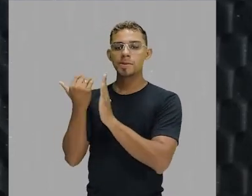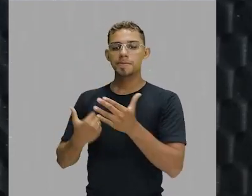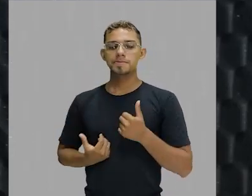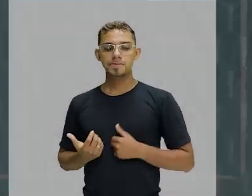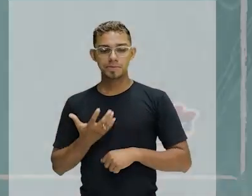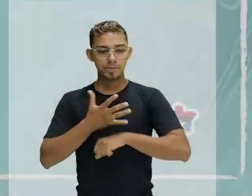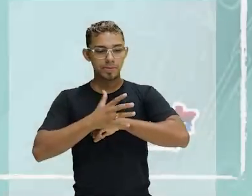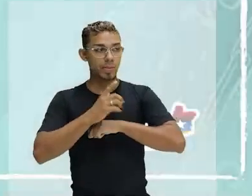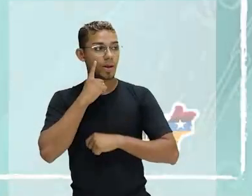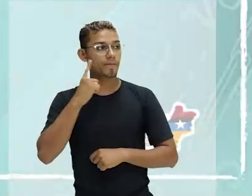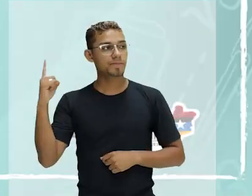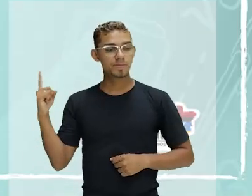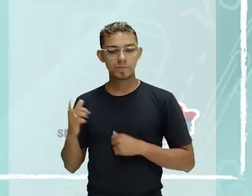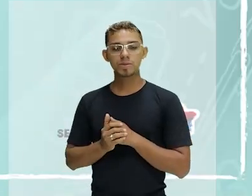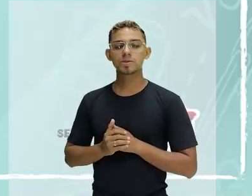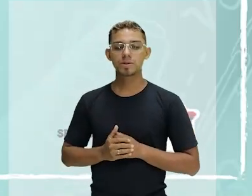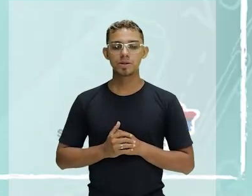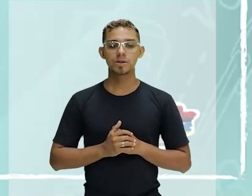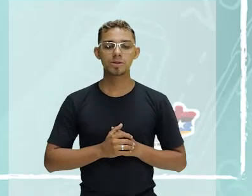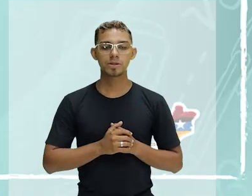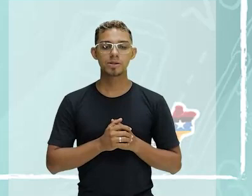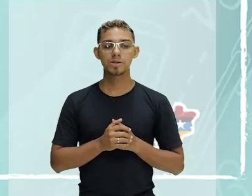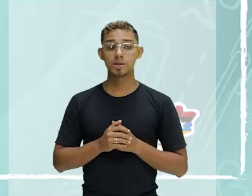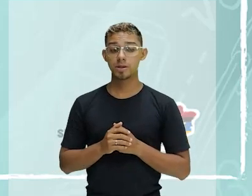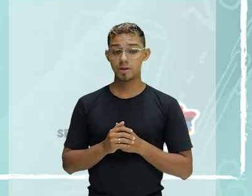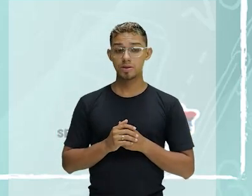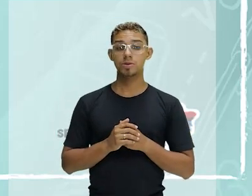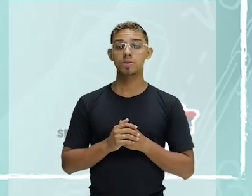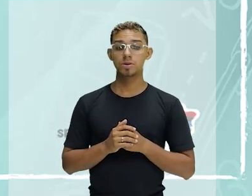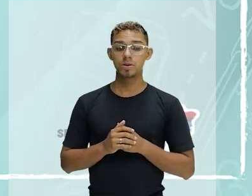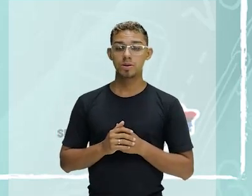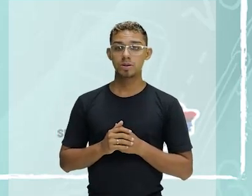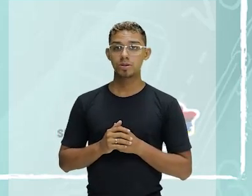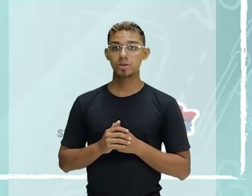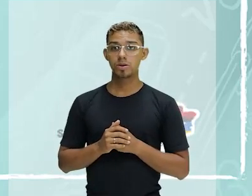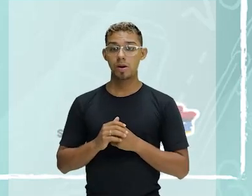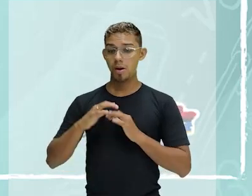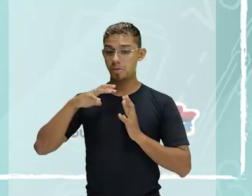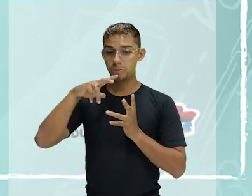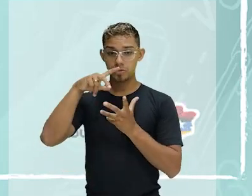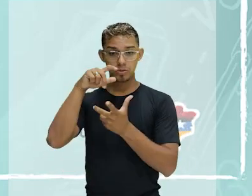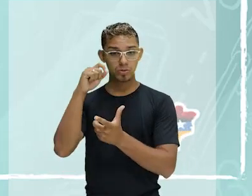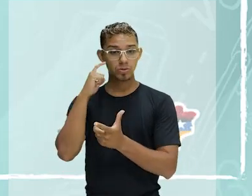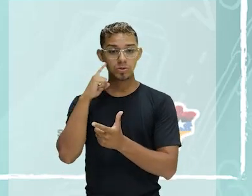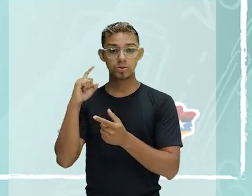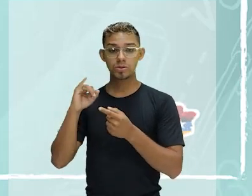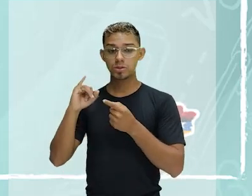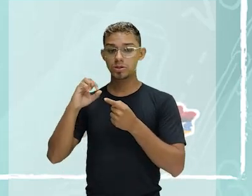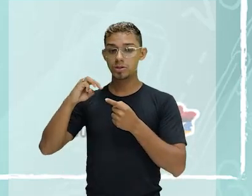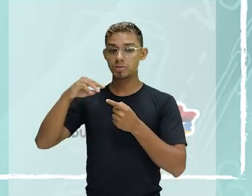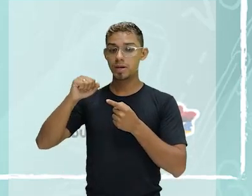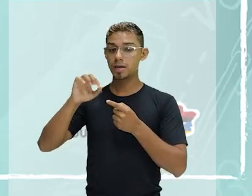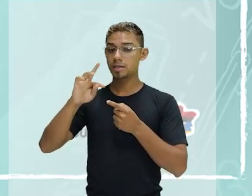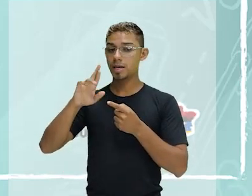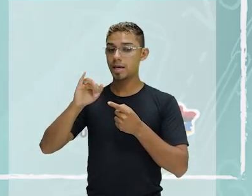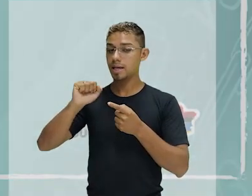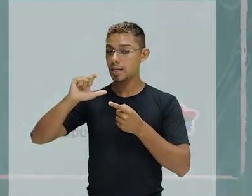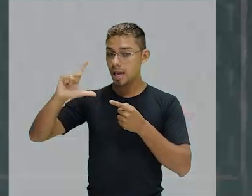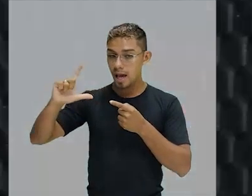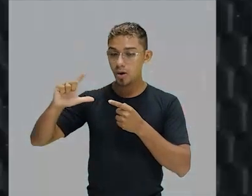prática, patrimônio imaterial mundial. Eu coloquei alguns. Eu vou repetir para quem não